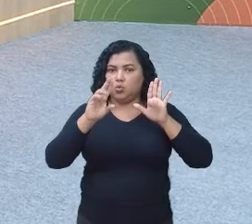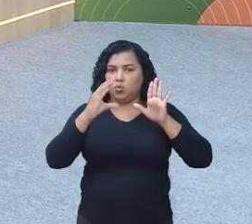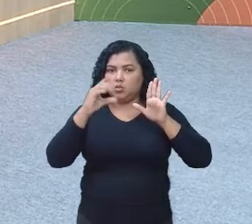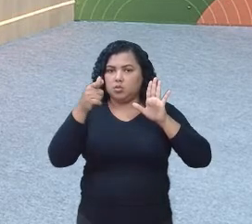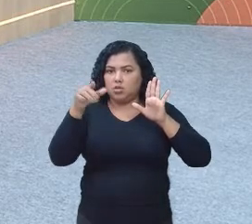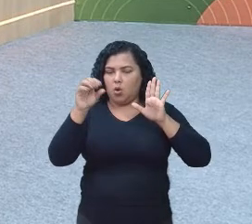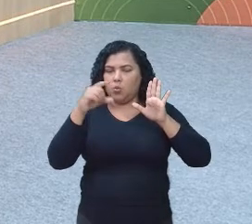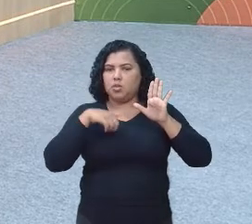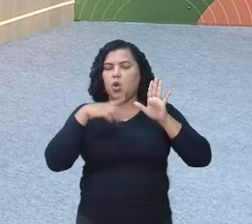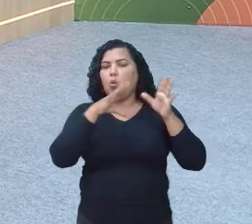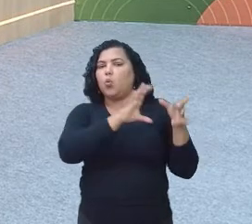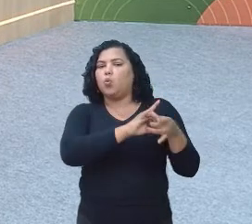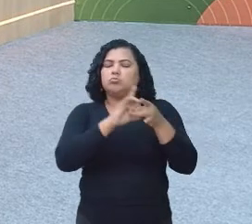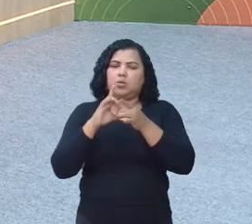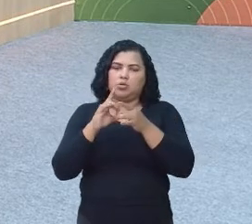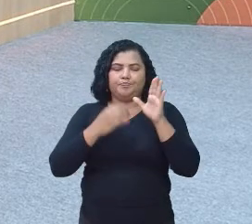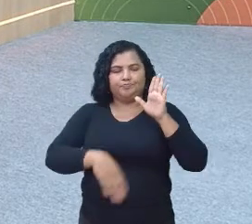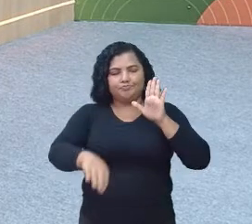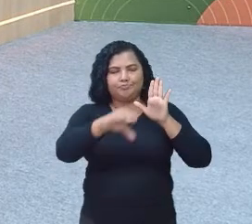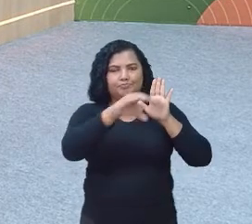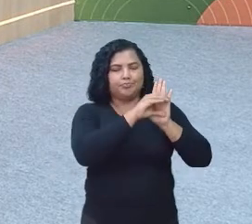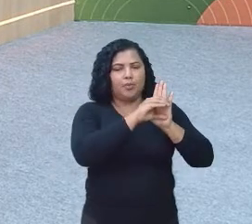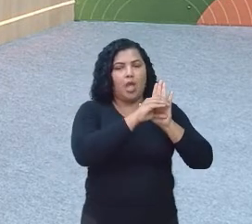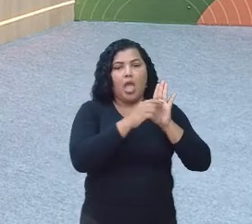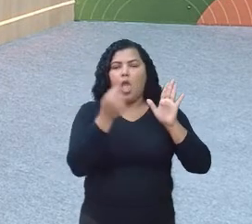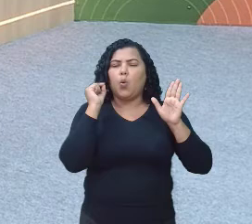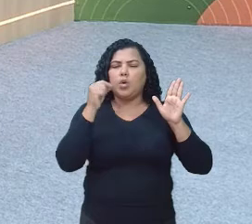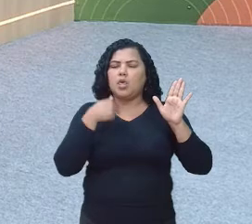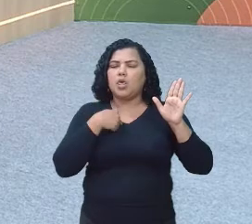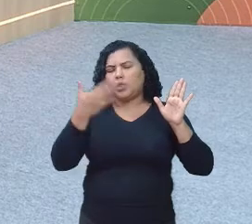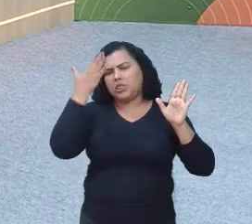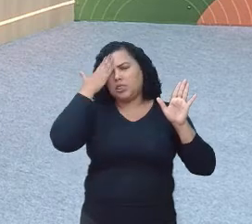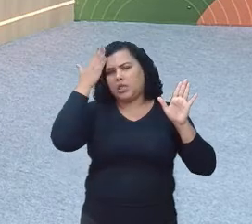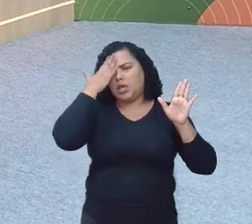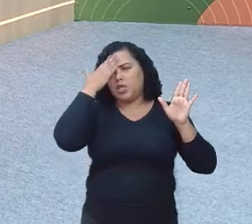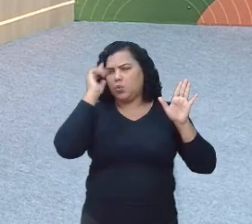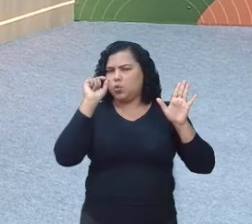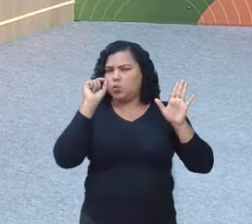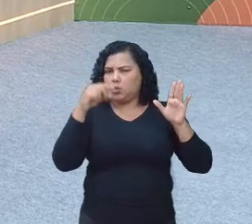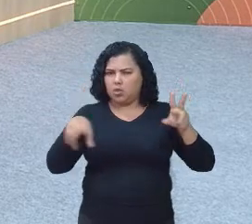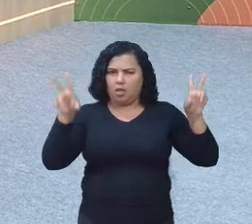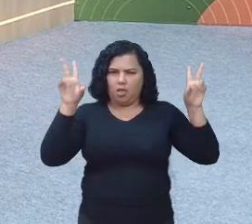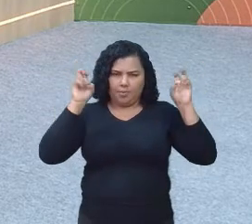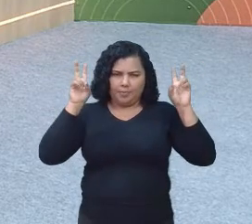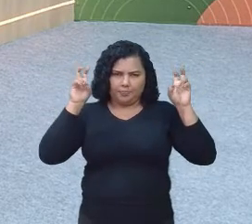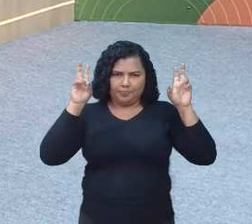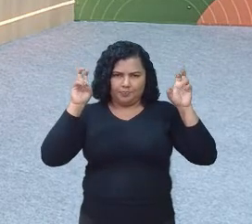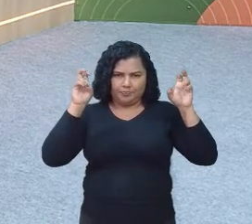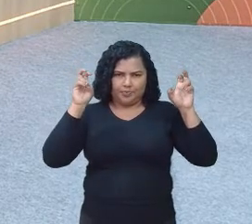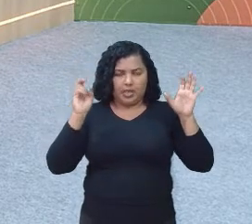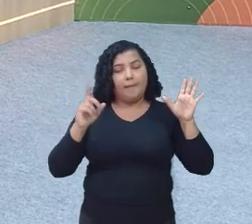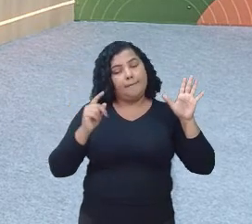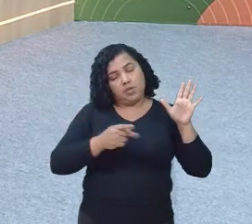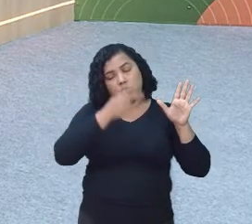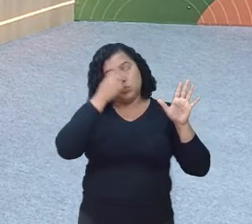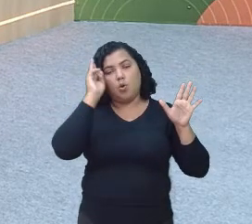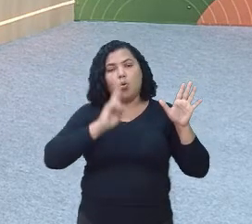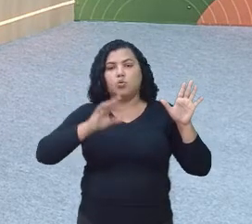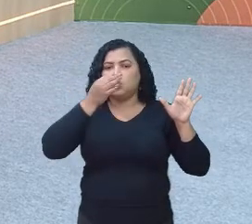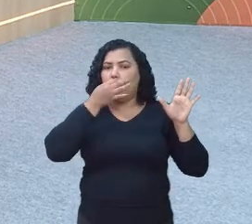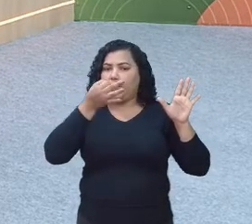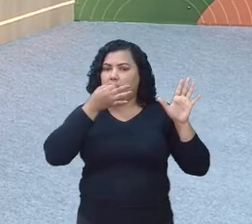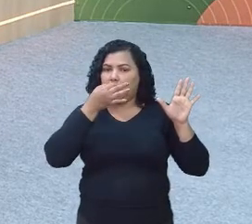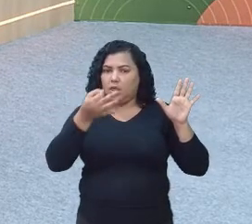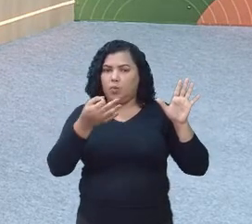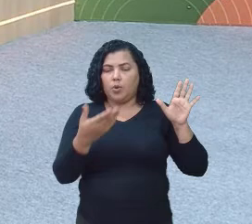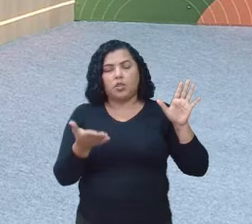é que eu entendo de toda aquela situação. Então, é o momento em que a opinião e a argumentação são os principais recursos utilizados. Então, eu